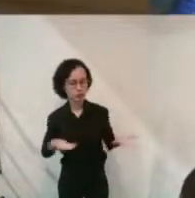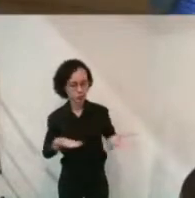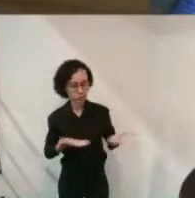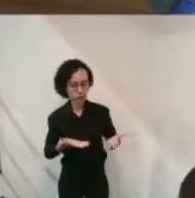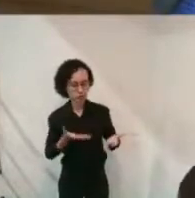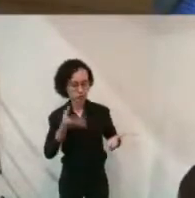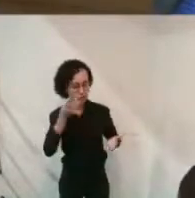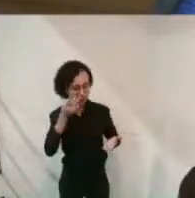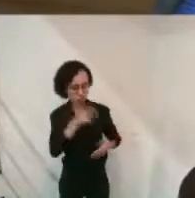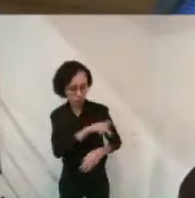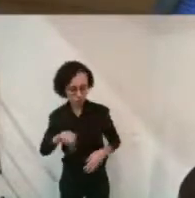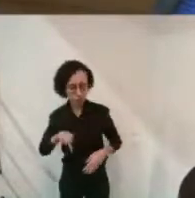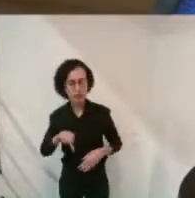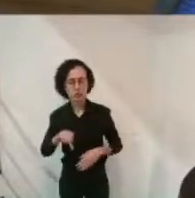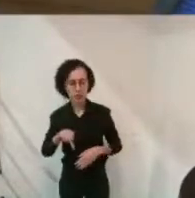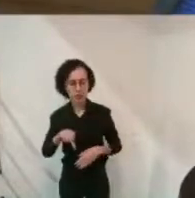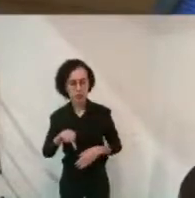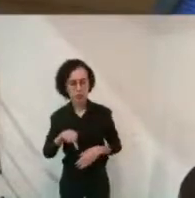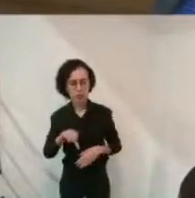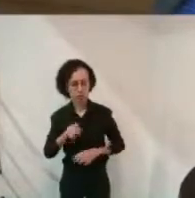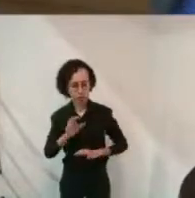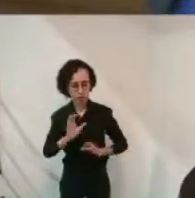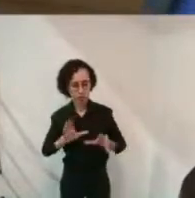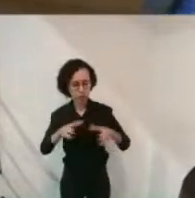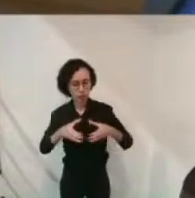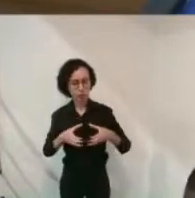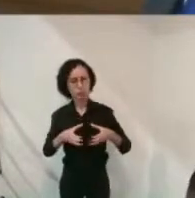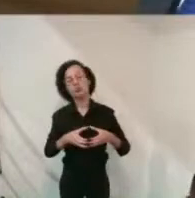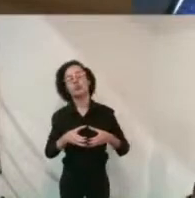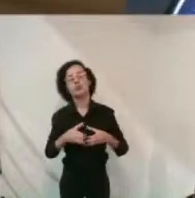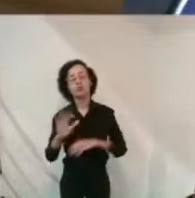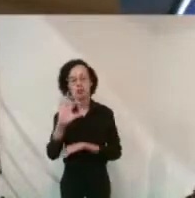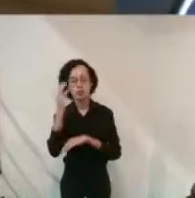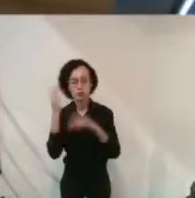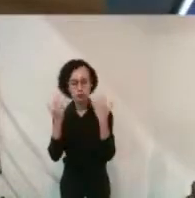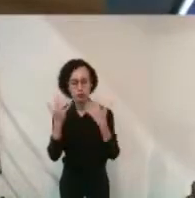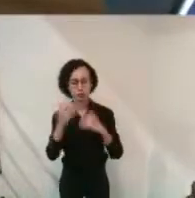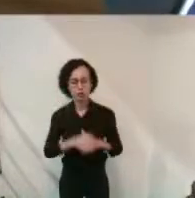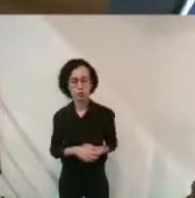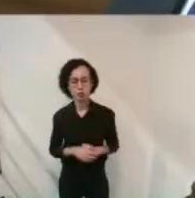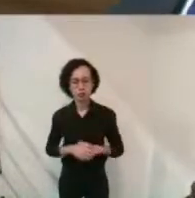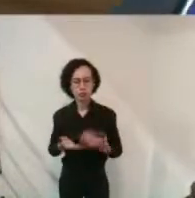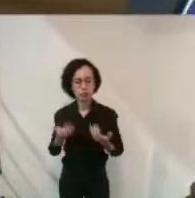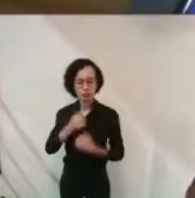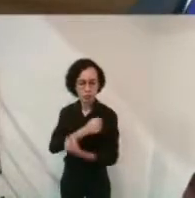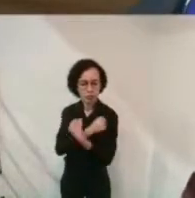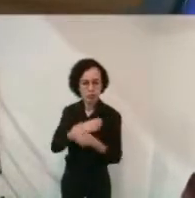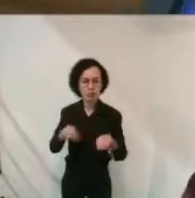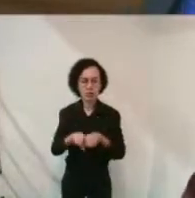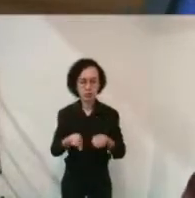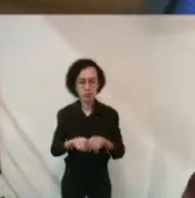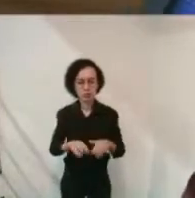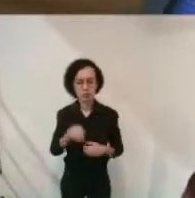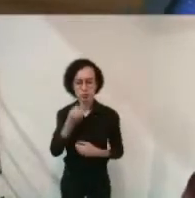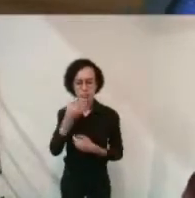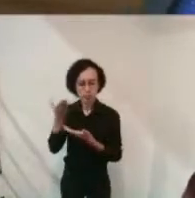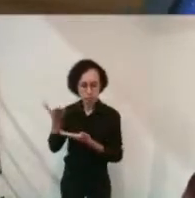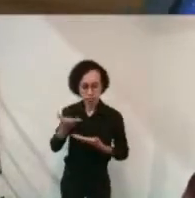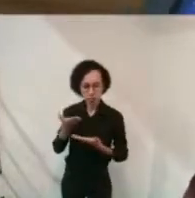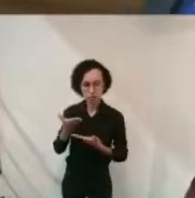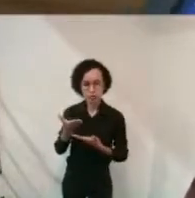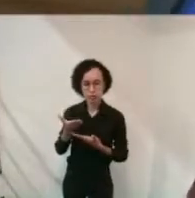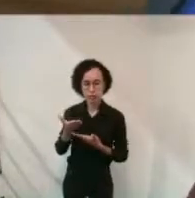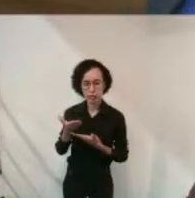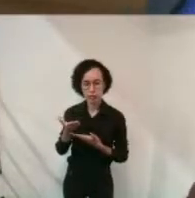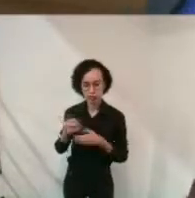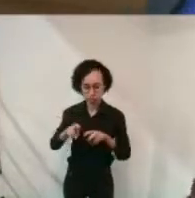enquanto presidente da Comissão do Meio Ambiente do Conselho Nacional. Quero abraçar e cumprimentar também, seja muito bem-vindo entre